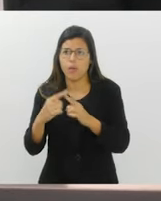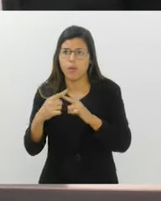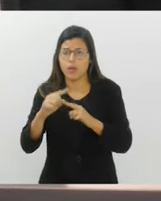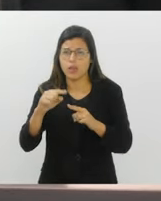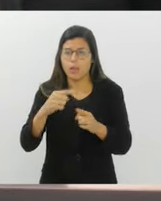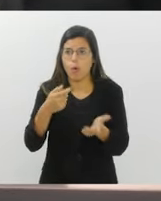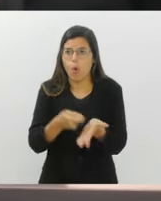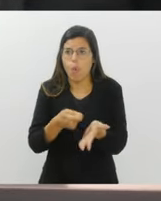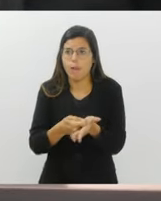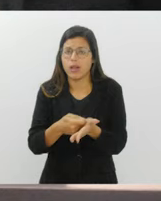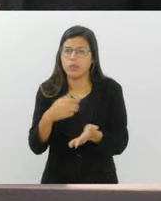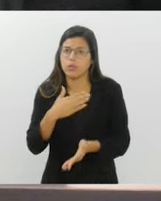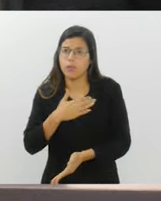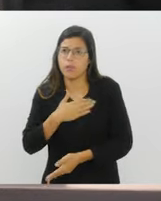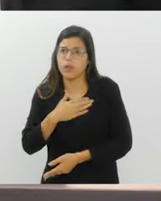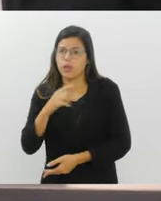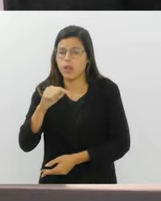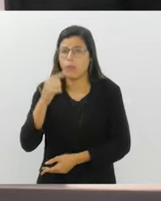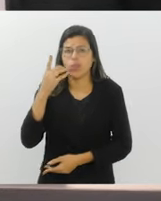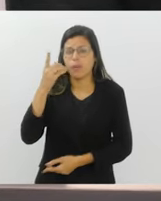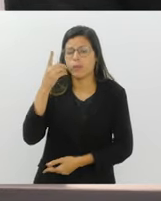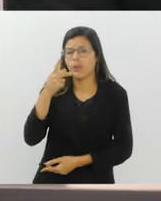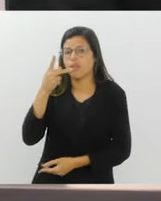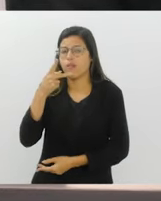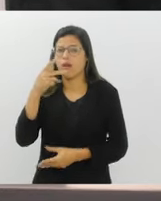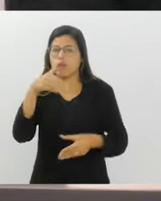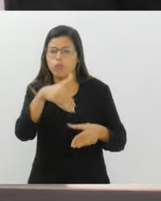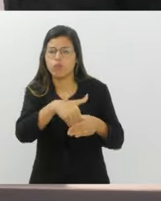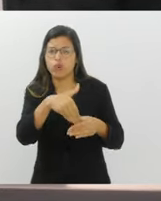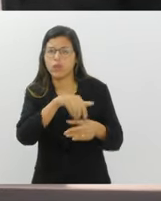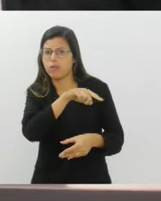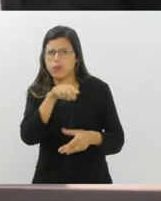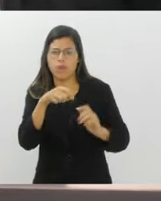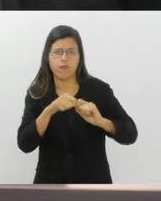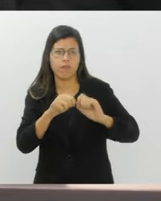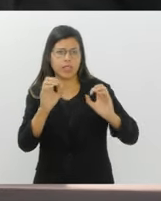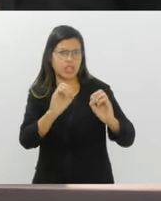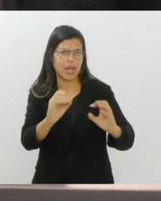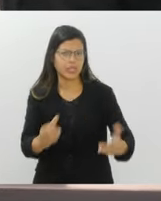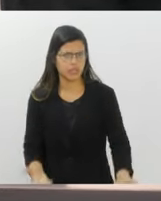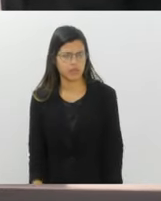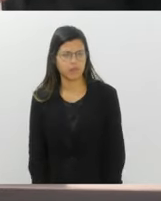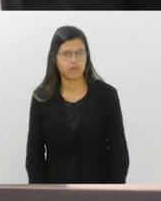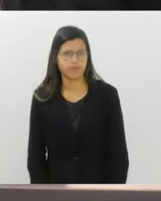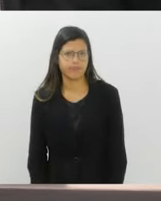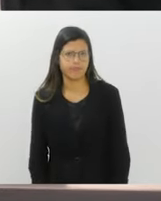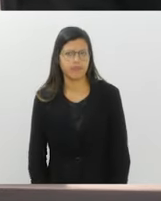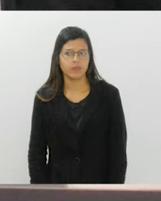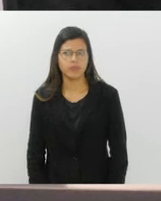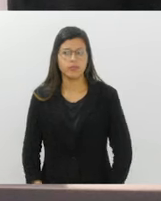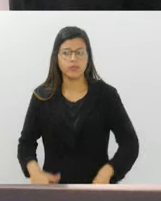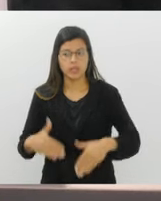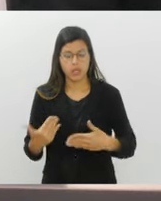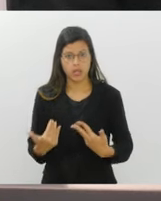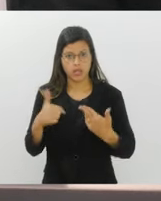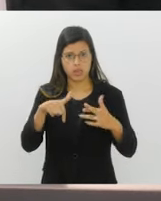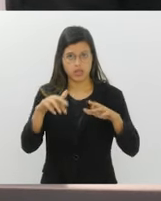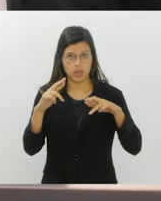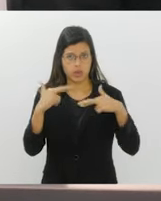mim. Depois o deputado vai chegar e falar, votei em você, e ó, fez nada. Então, essa reunião